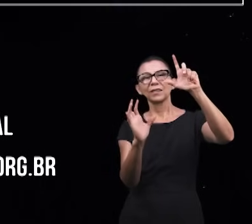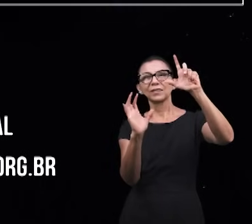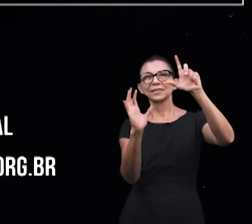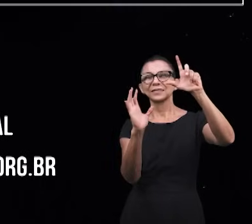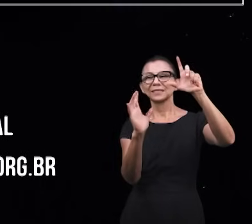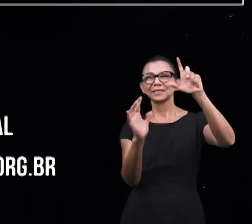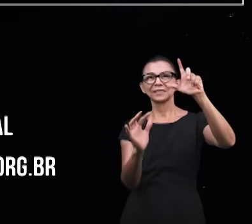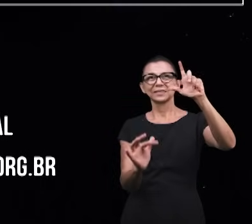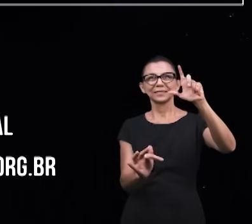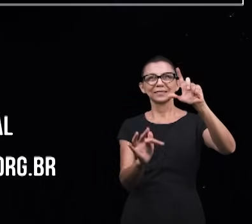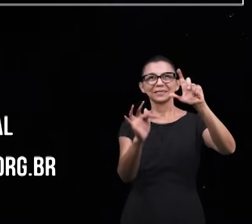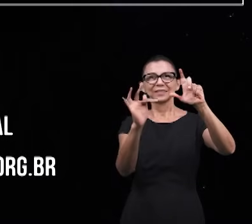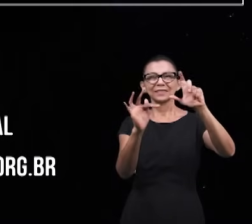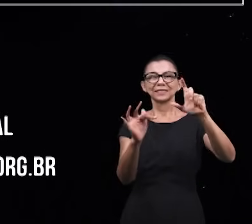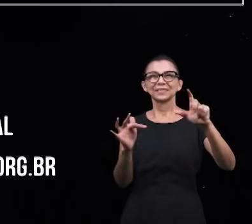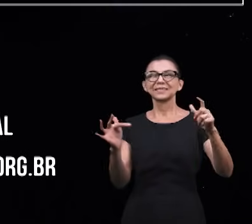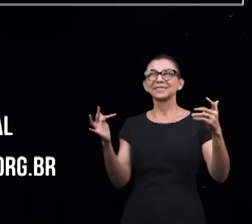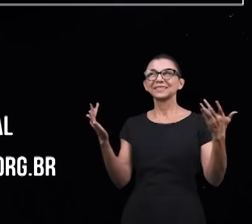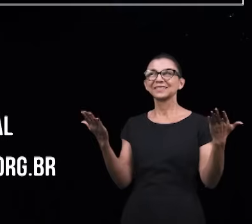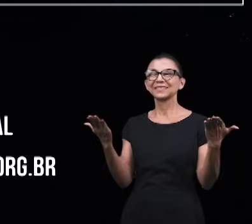em mim